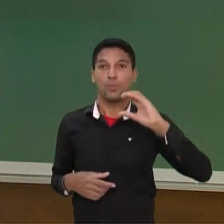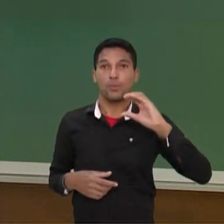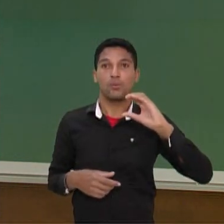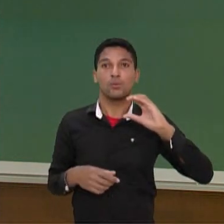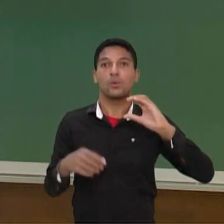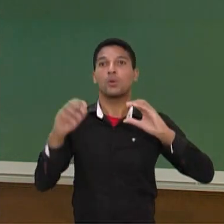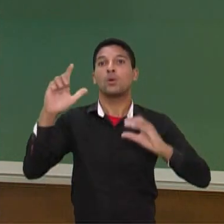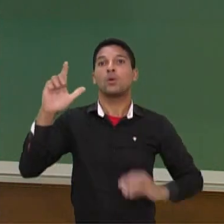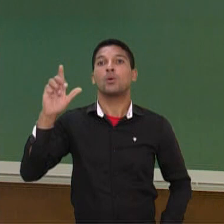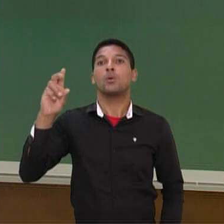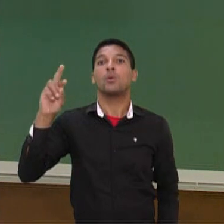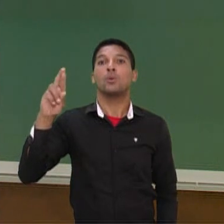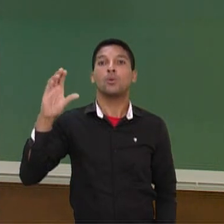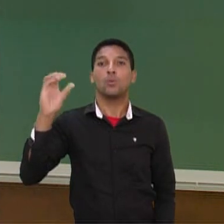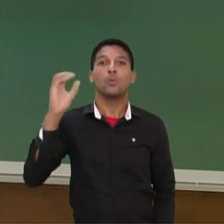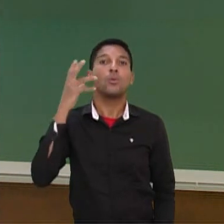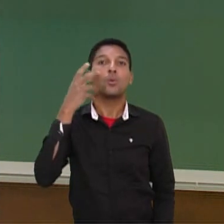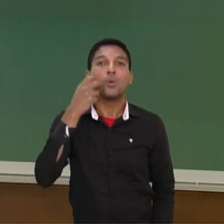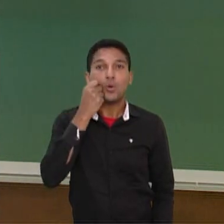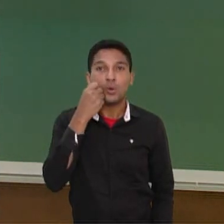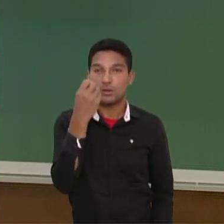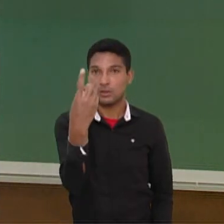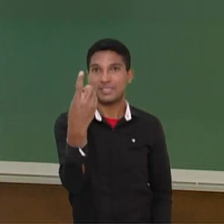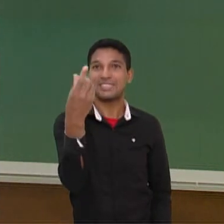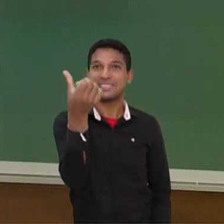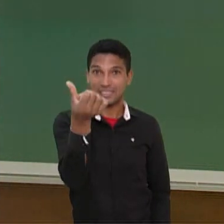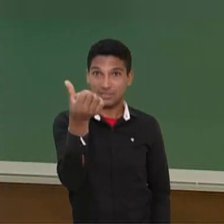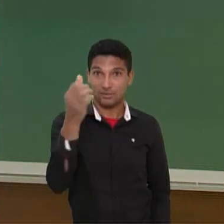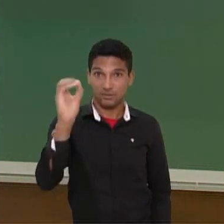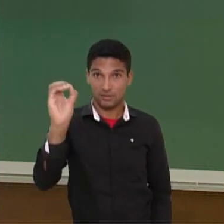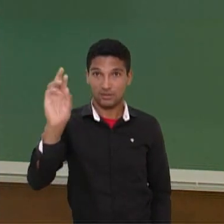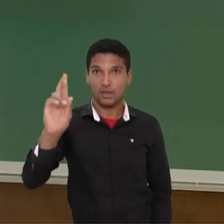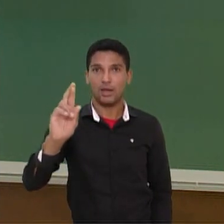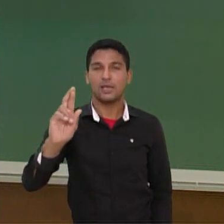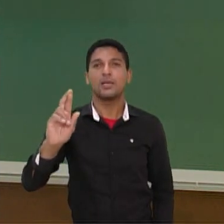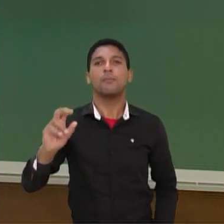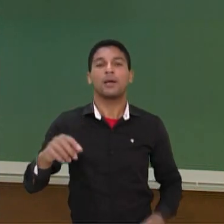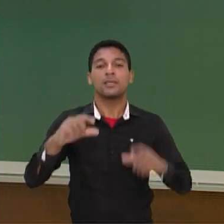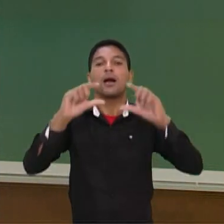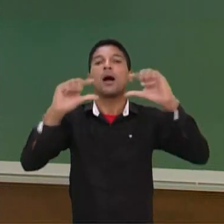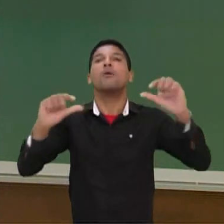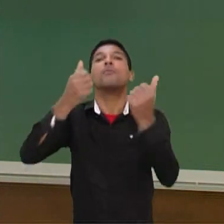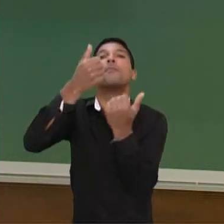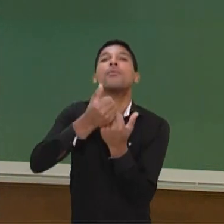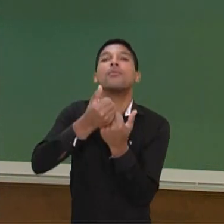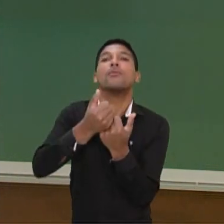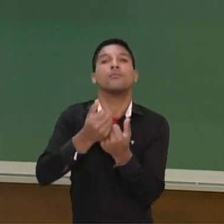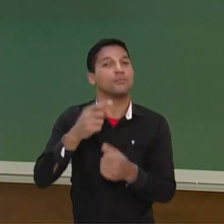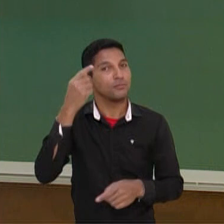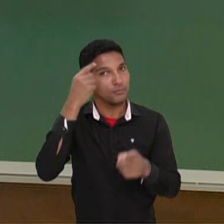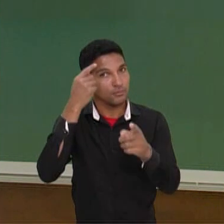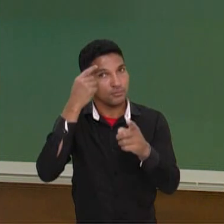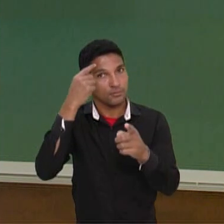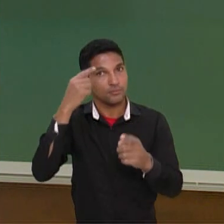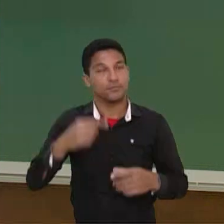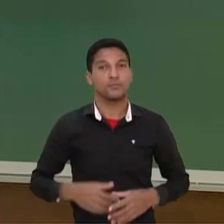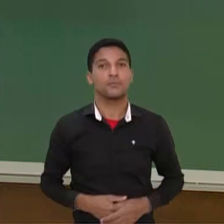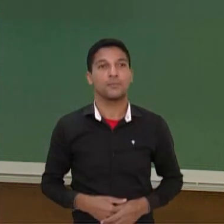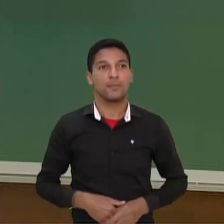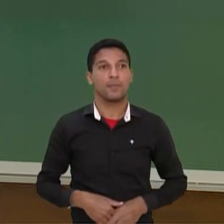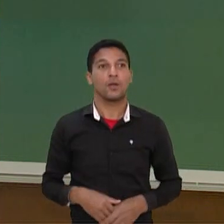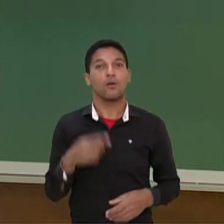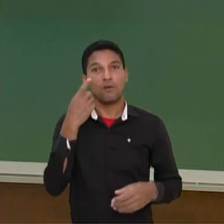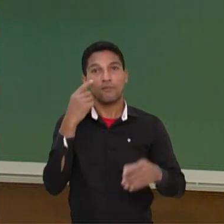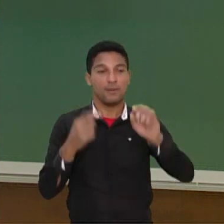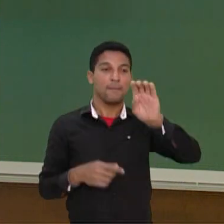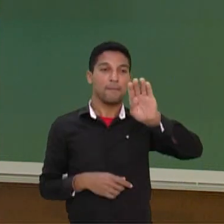colocar esse 160 na minha função? Pensa lá e responda. No item B, qual deve ser a quantidade de